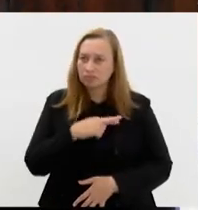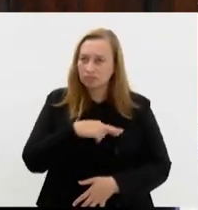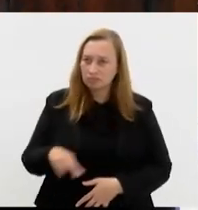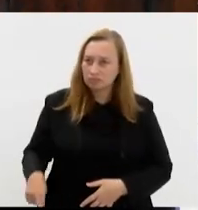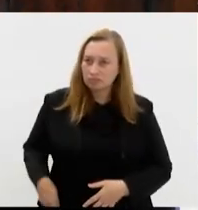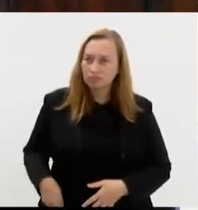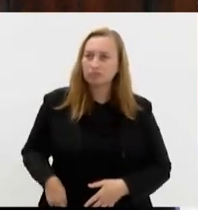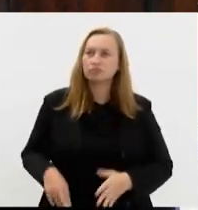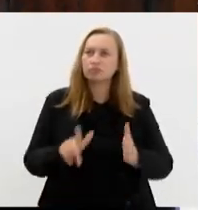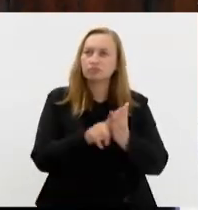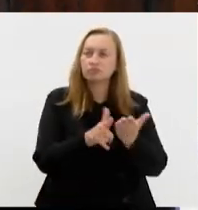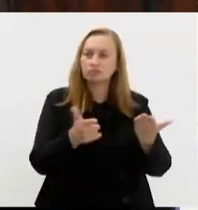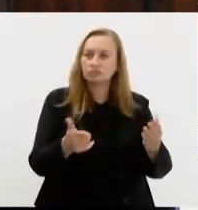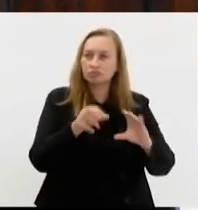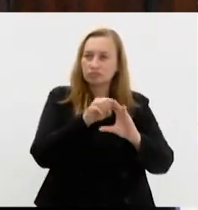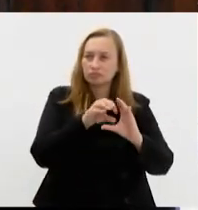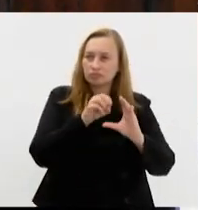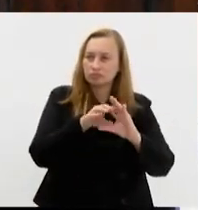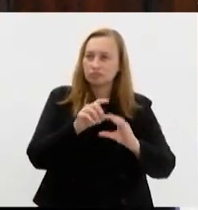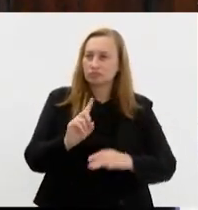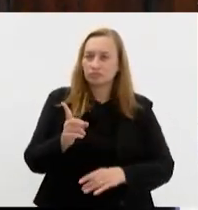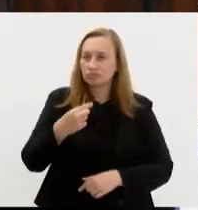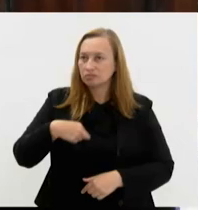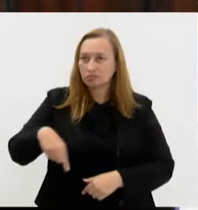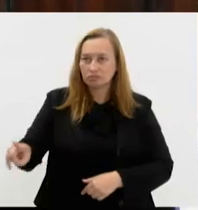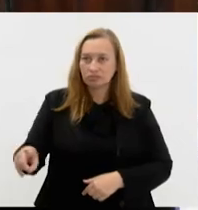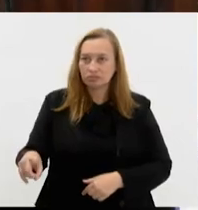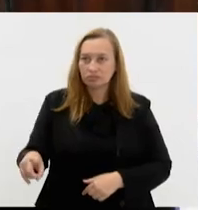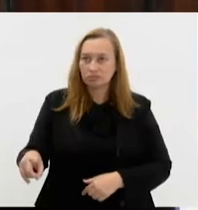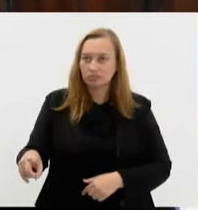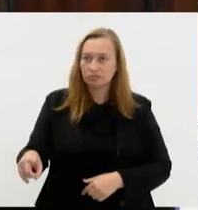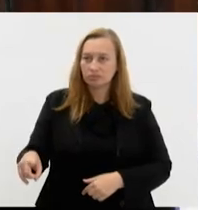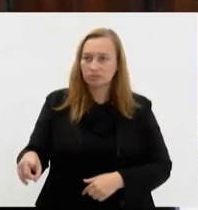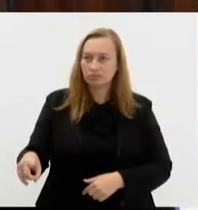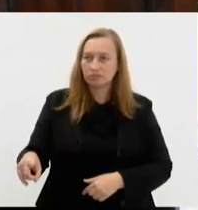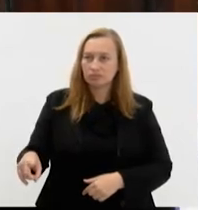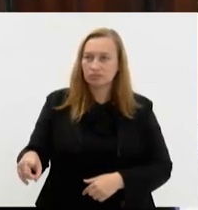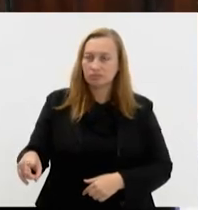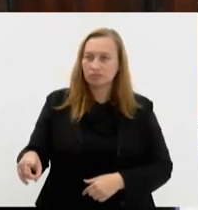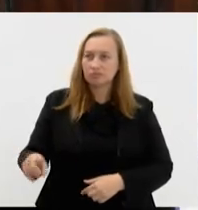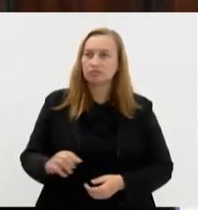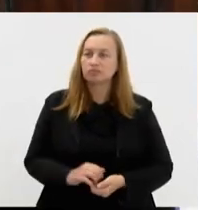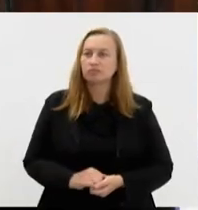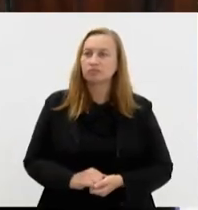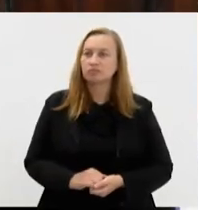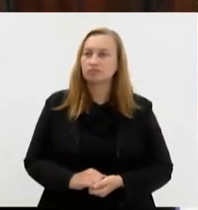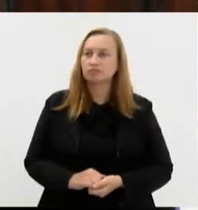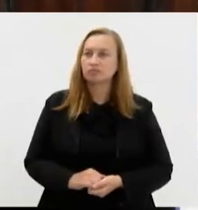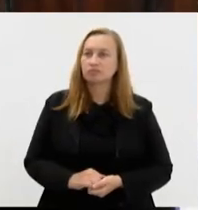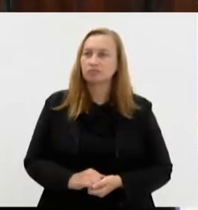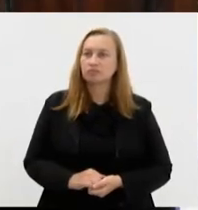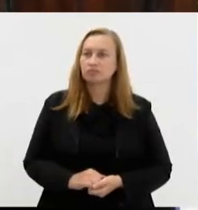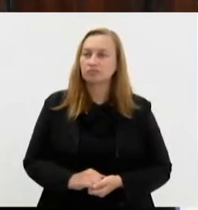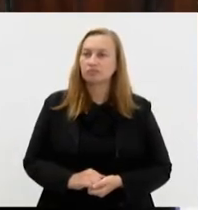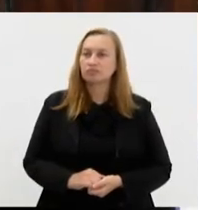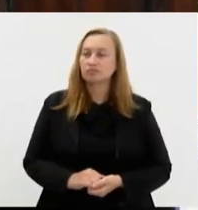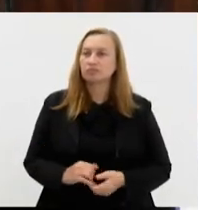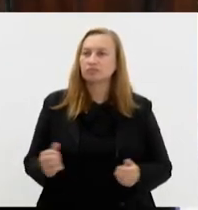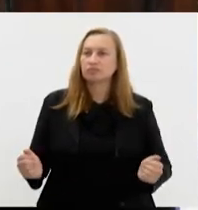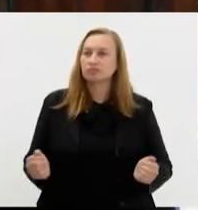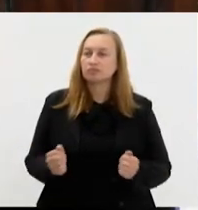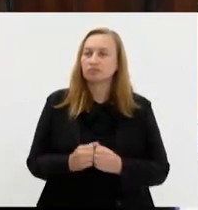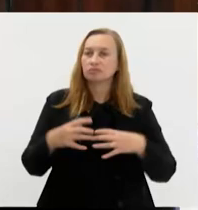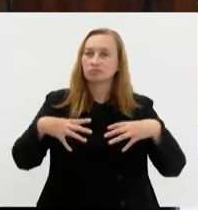Nacional faz aquelas entrevistas ela não foi pro estúdio do Jornal Nacional ela fez a rodada de entrevista dela no palácio